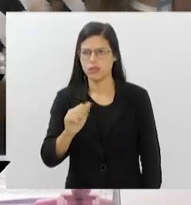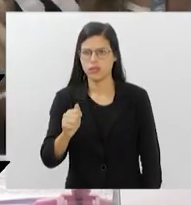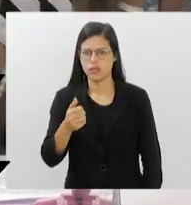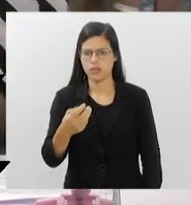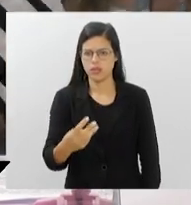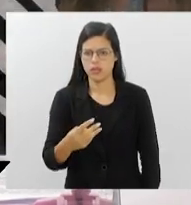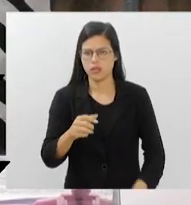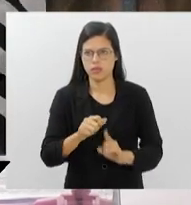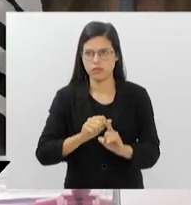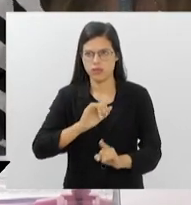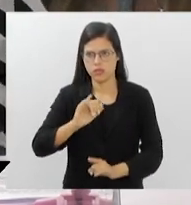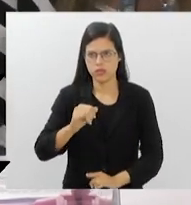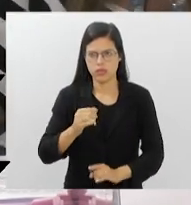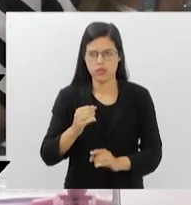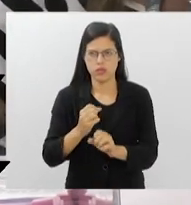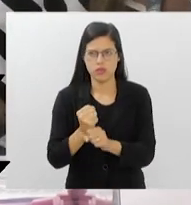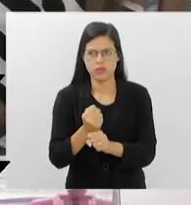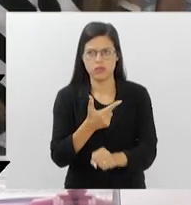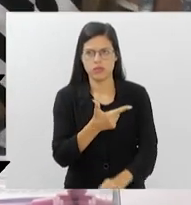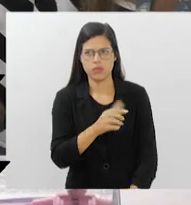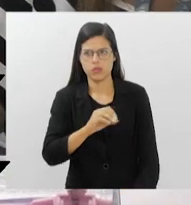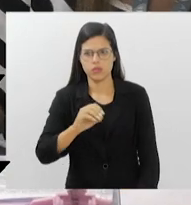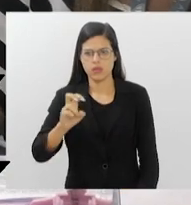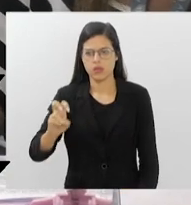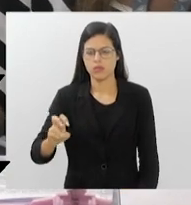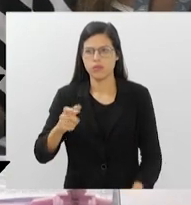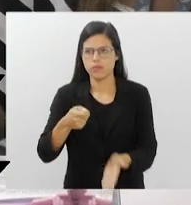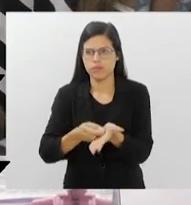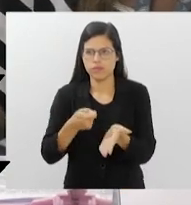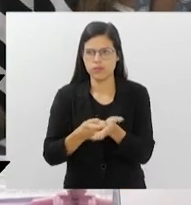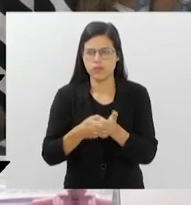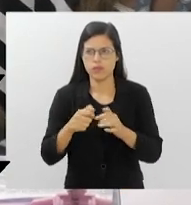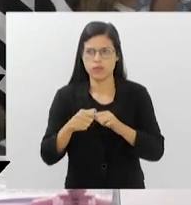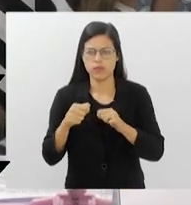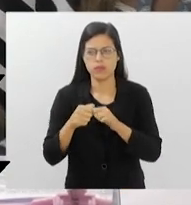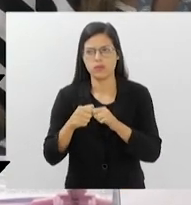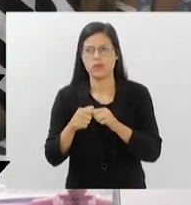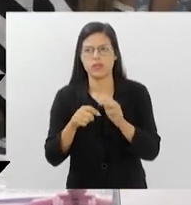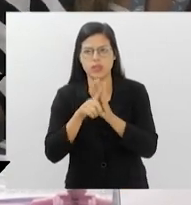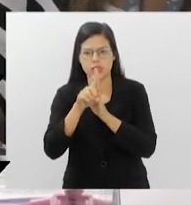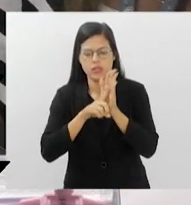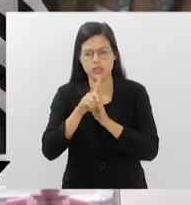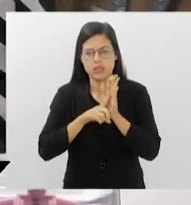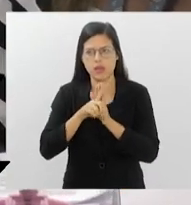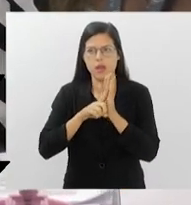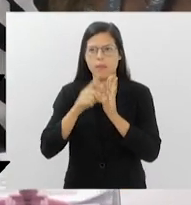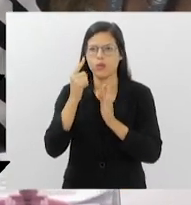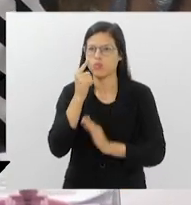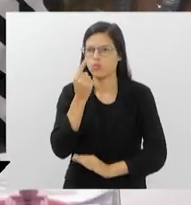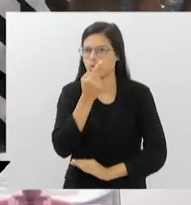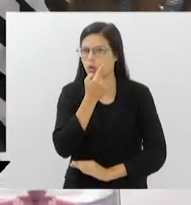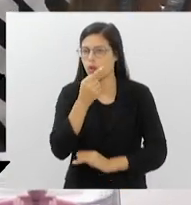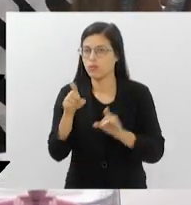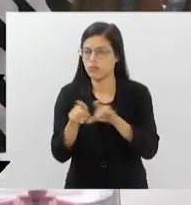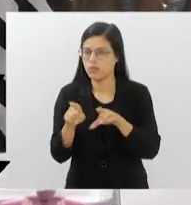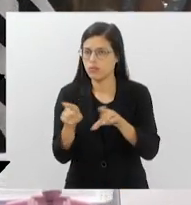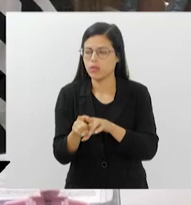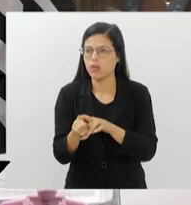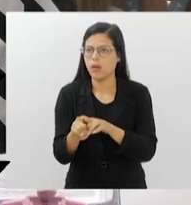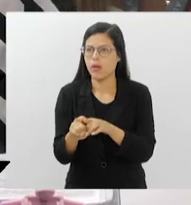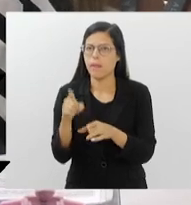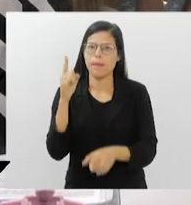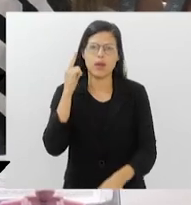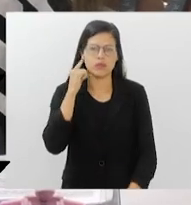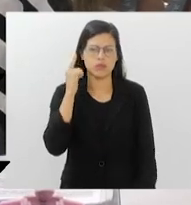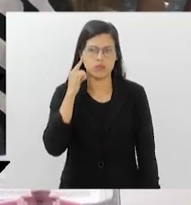2005 para tornar obrigatória a realização de exames Oftalmológico e otorrinolaringológico nas